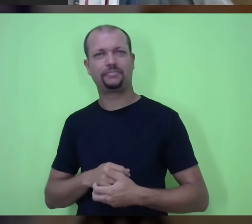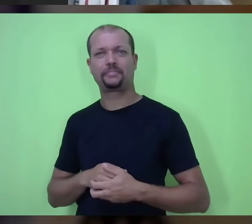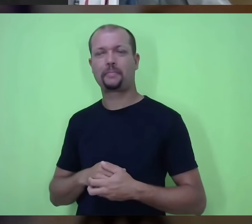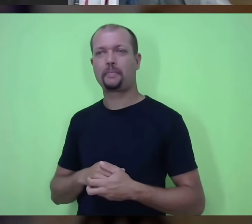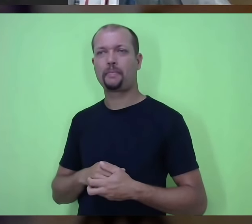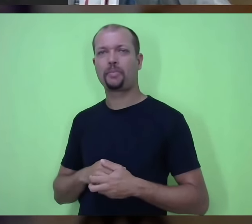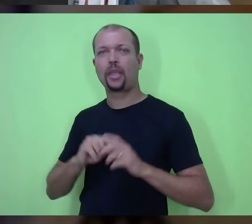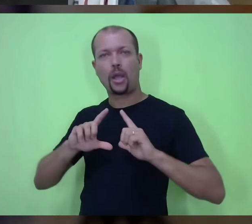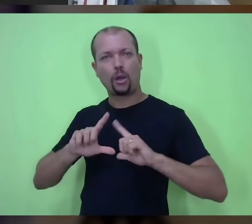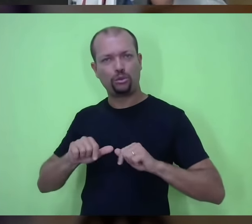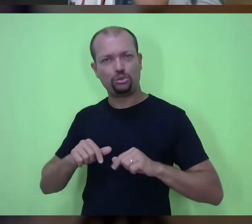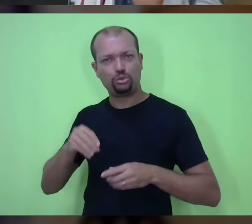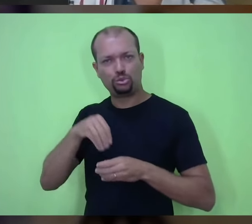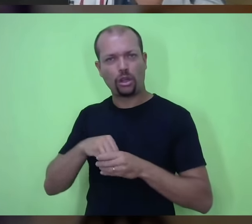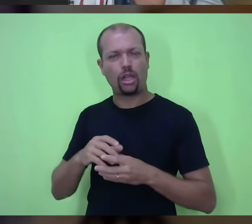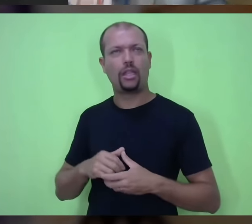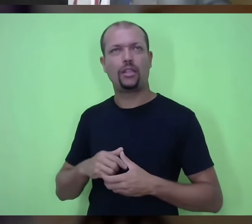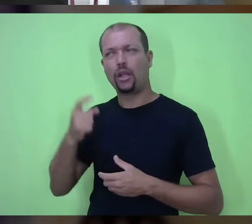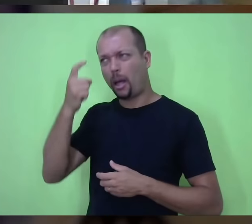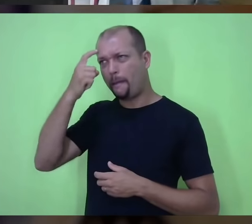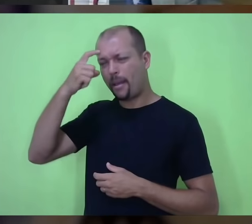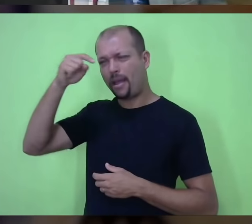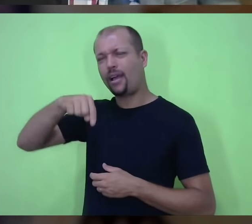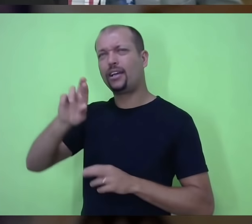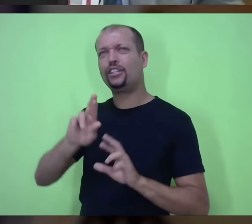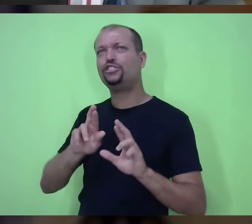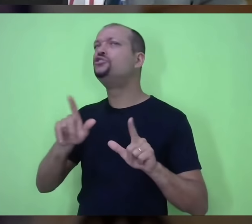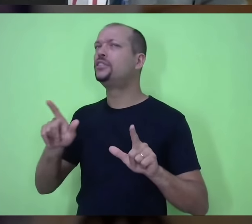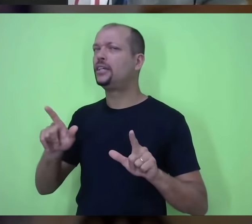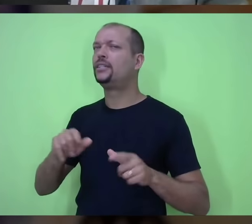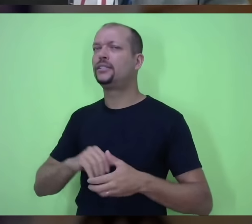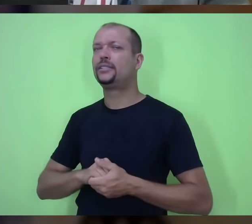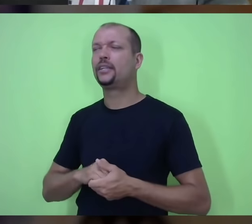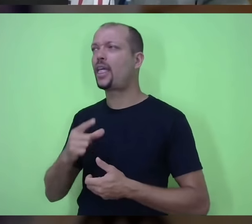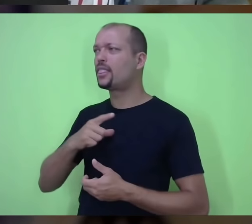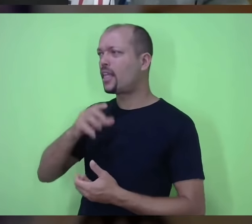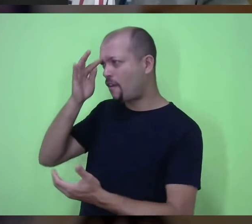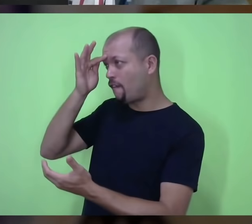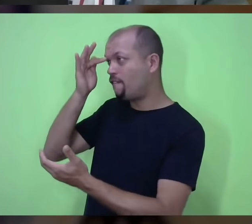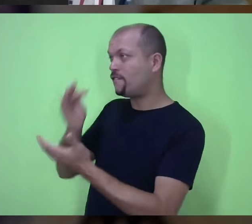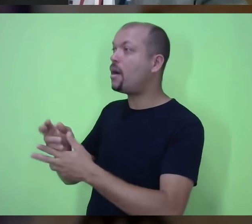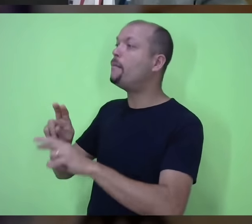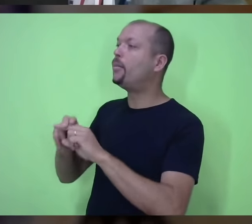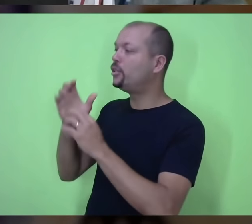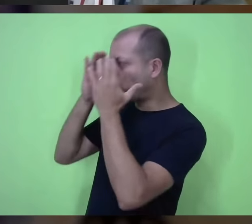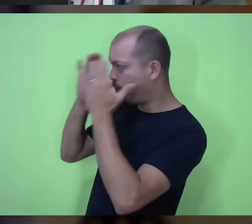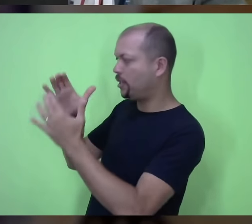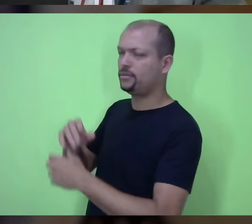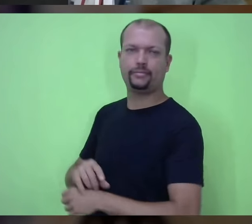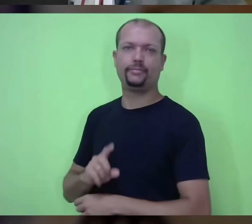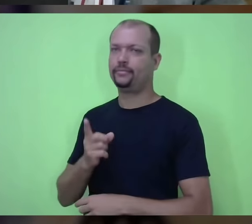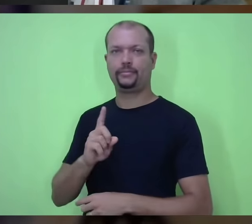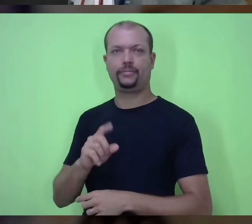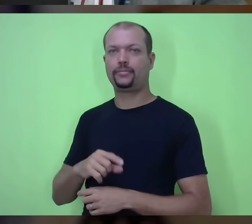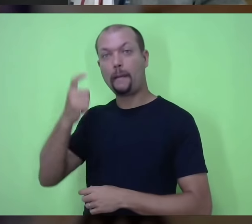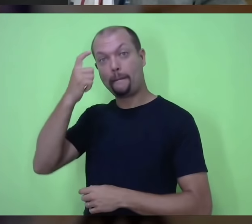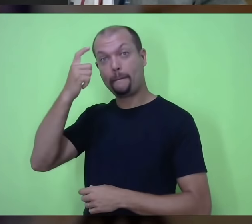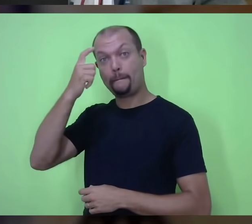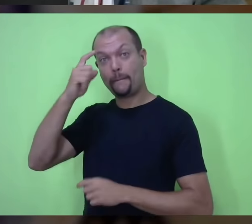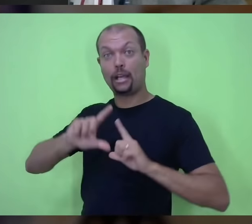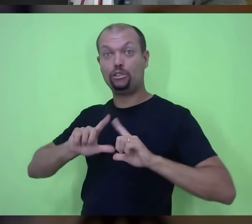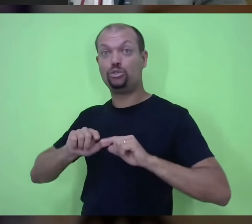mentalidade hebraica, né? Nós, com a nossa mente ocidental, pensamos, eu tenho fé, por isso eu obedeço. Mas a